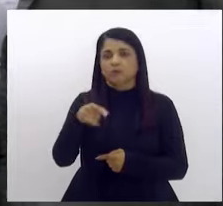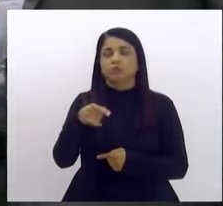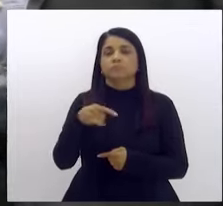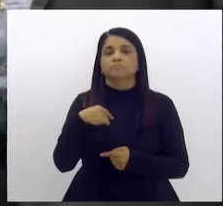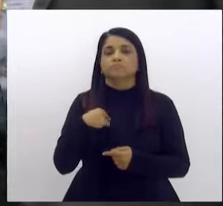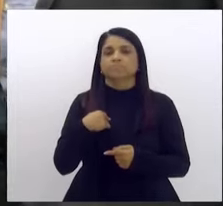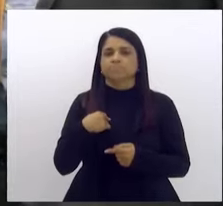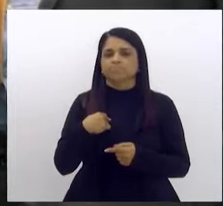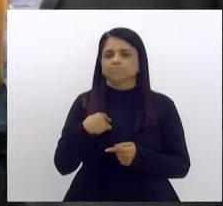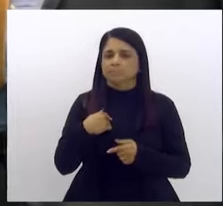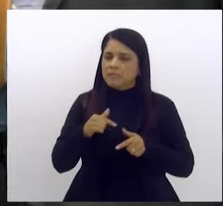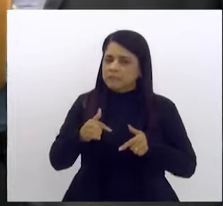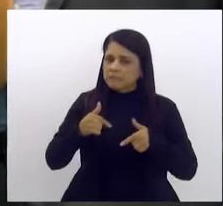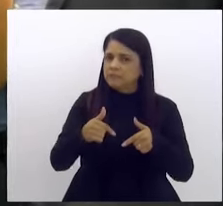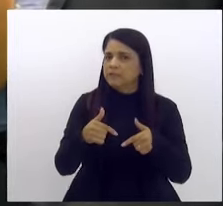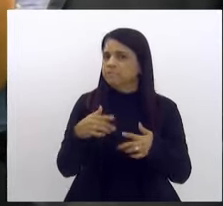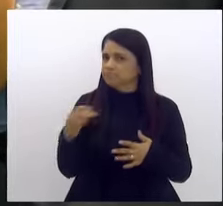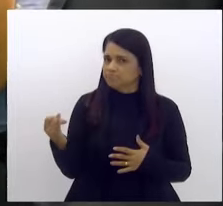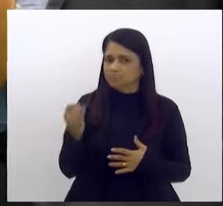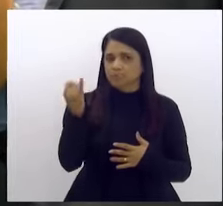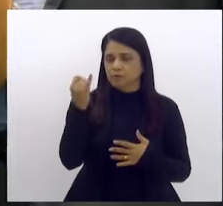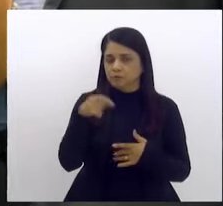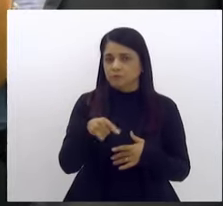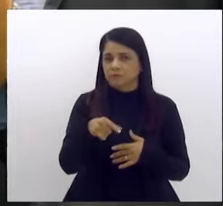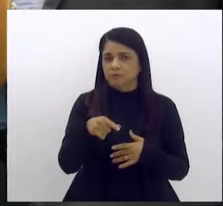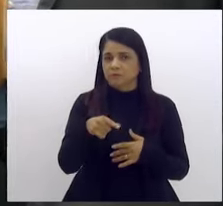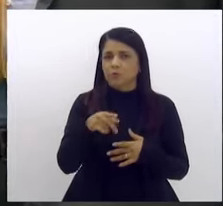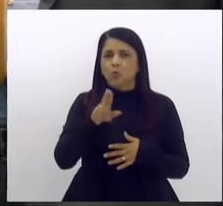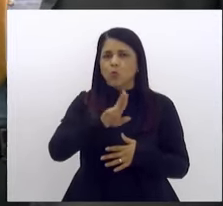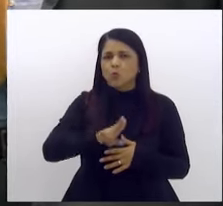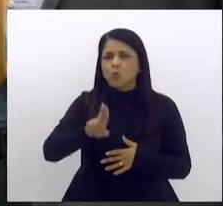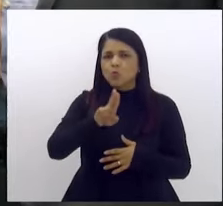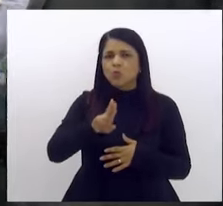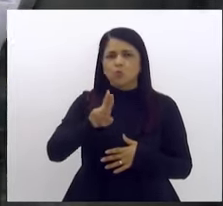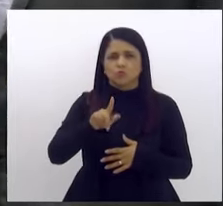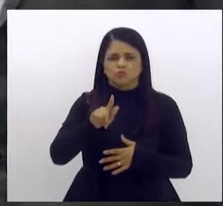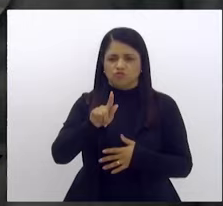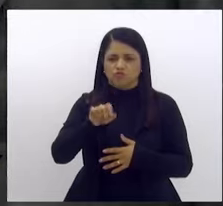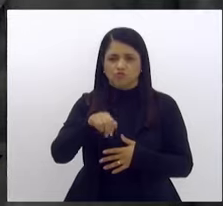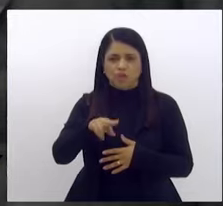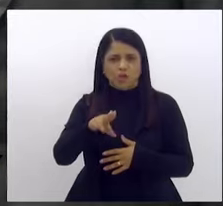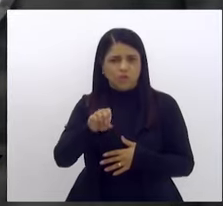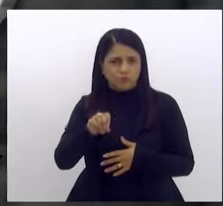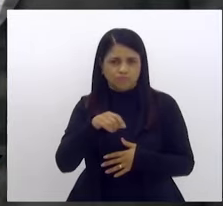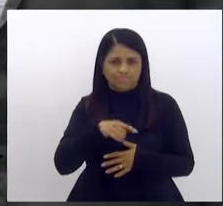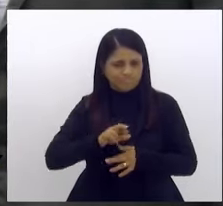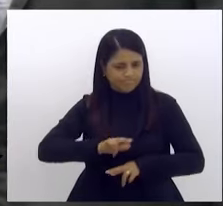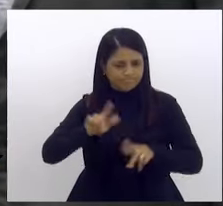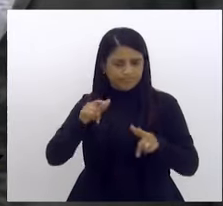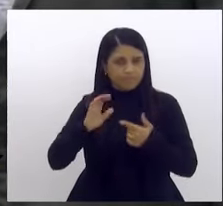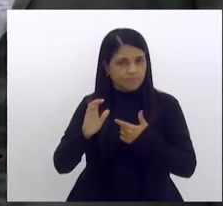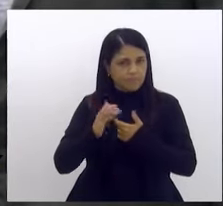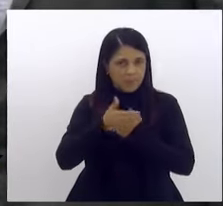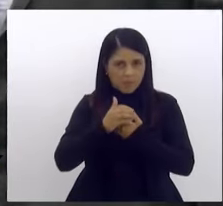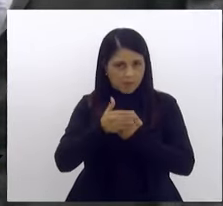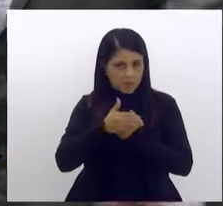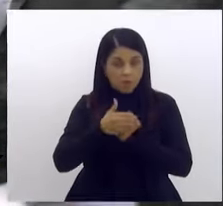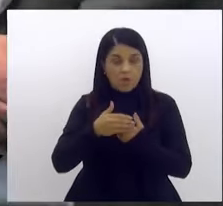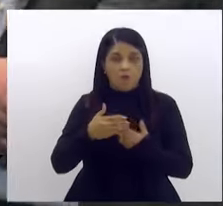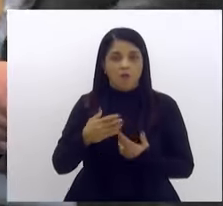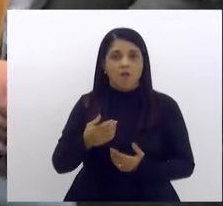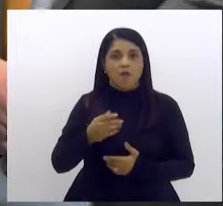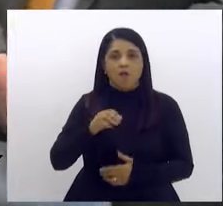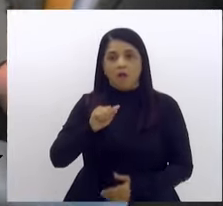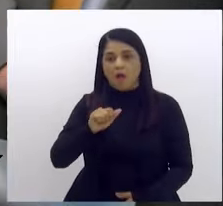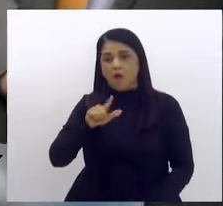relevante. Mas a gente não se usa mais o termo de gênio, se usa o termo altas habilidades. Acho que o projeto, além